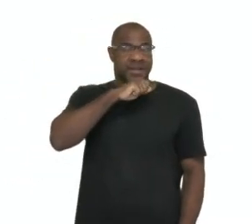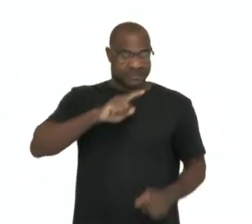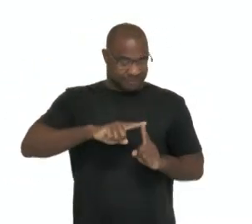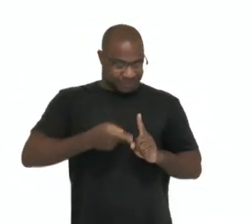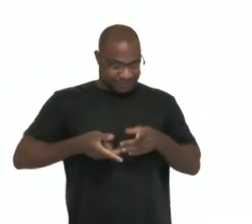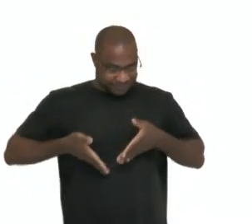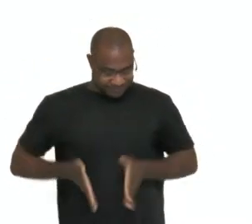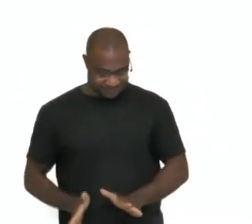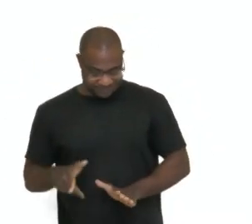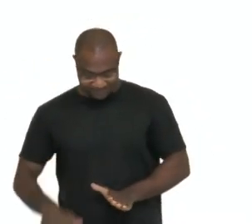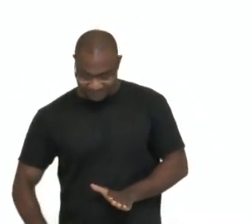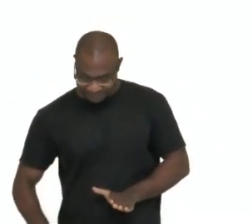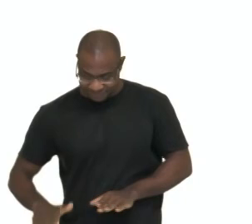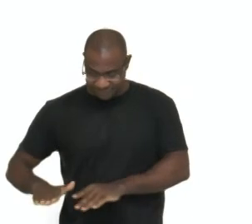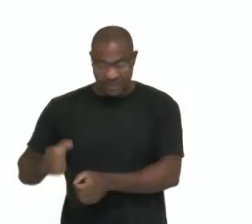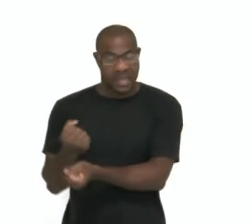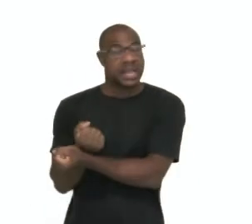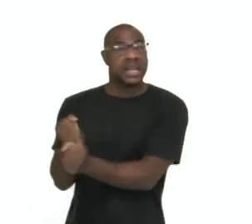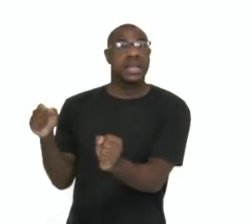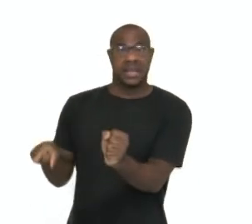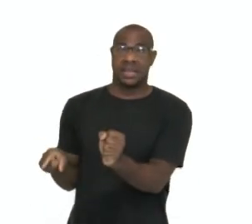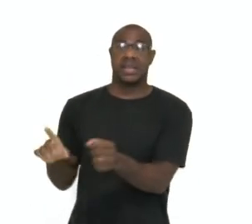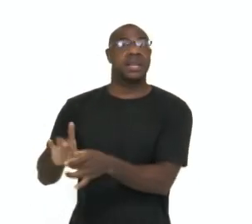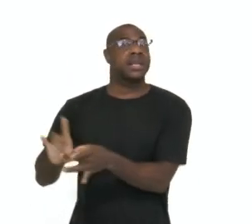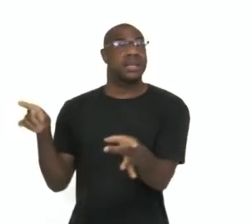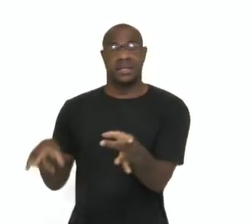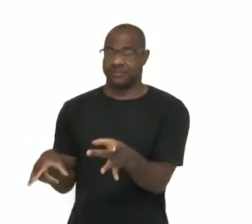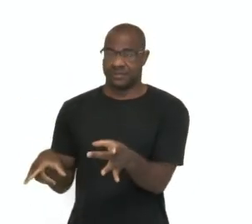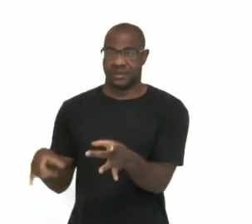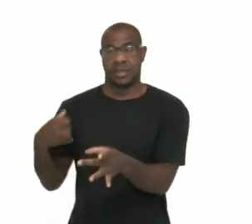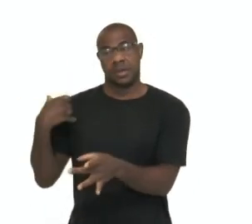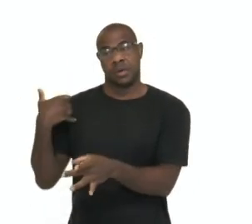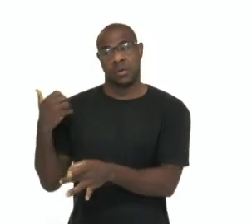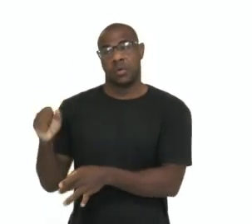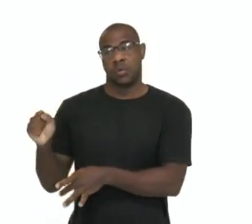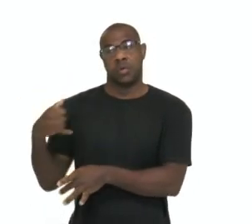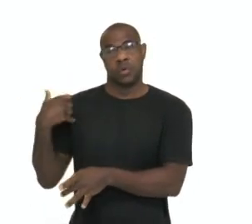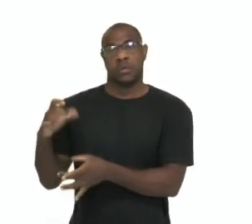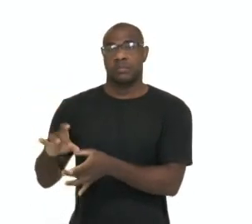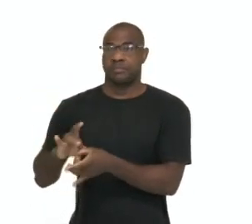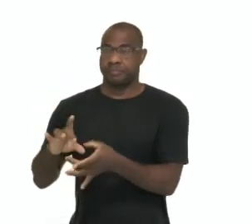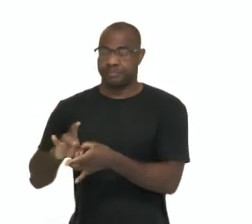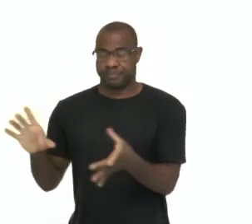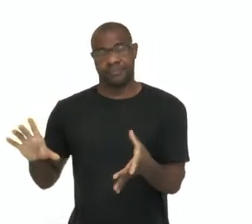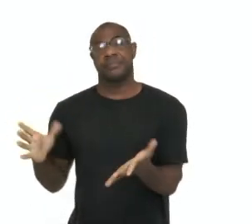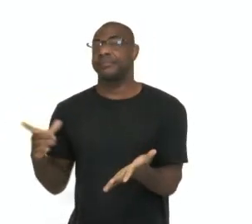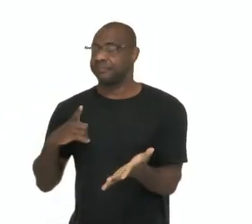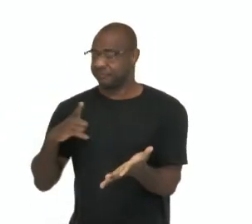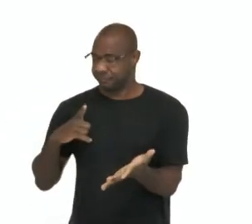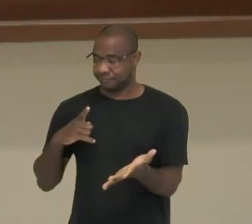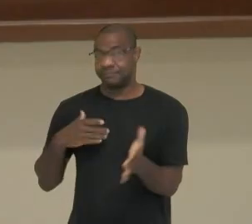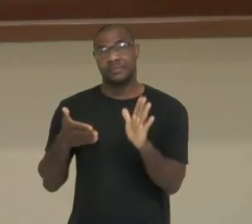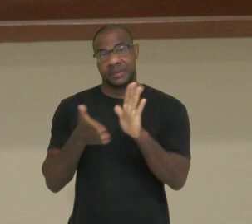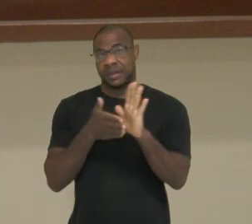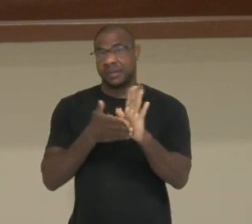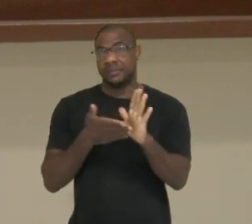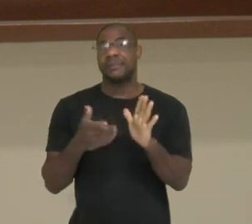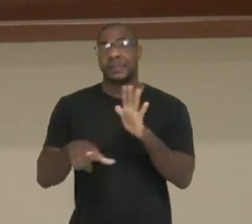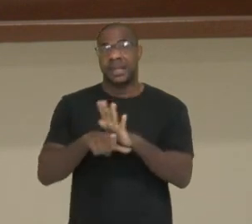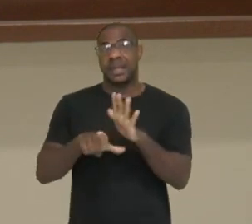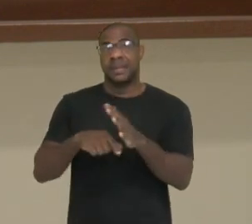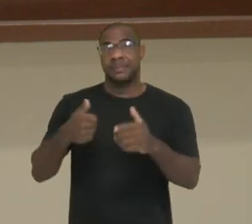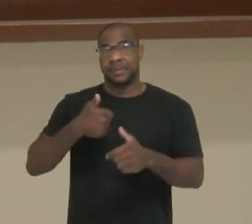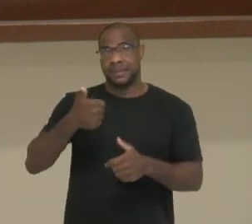livres. E isso a partir ali dos 8 anos de idade, eles ainda teriam algumas negociações com o proprietário dos